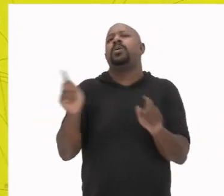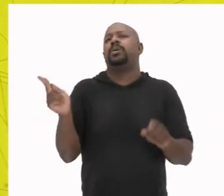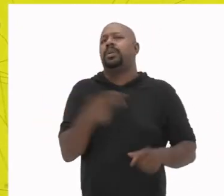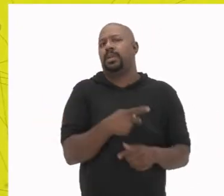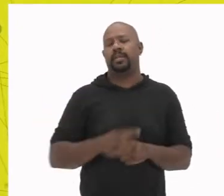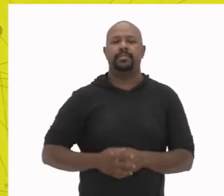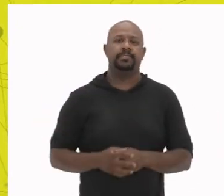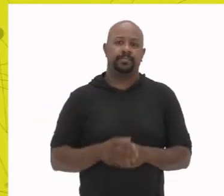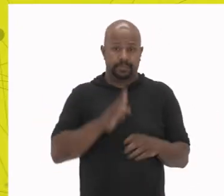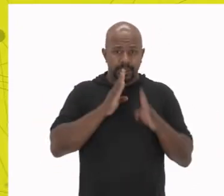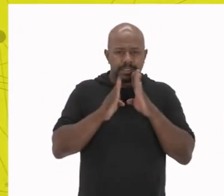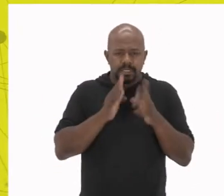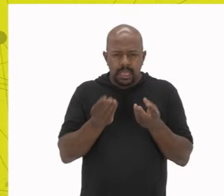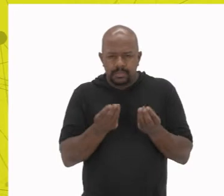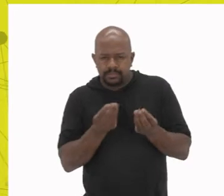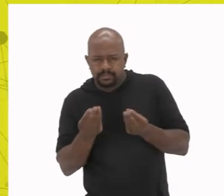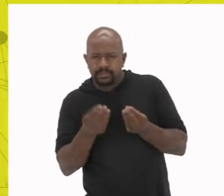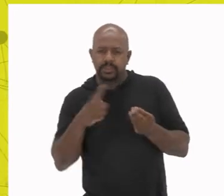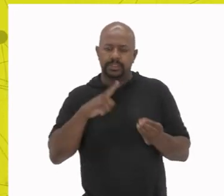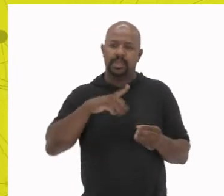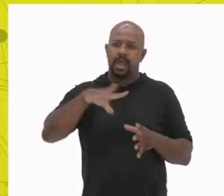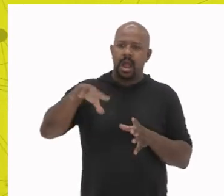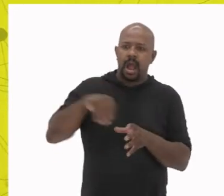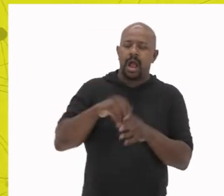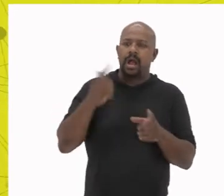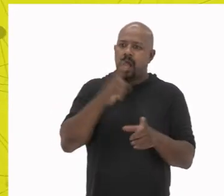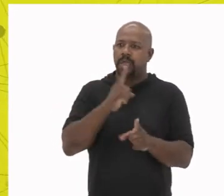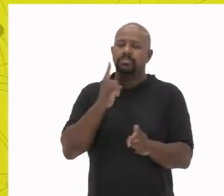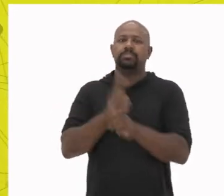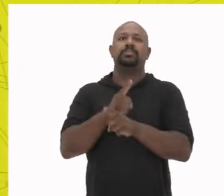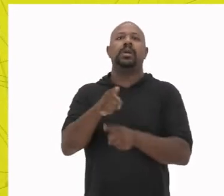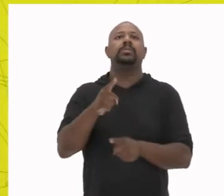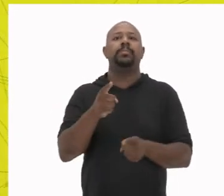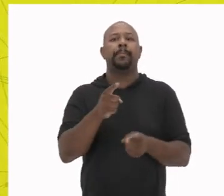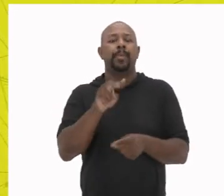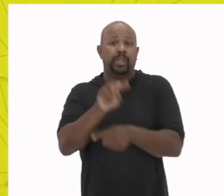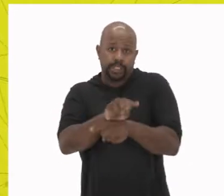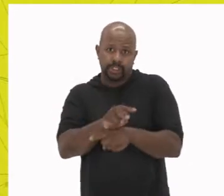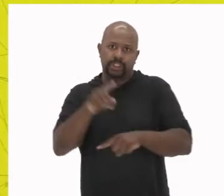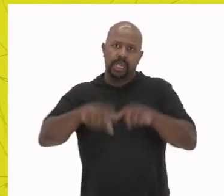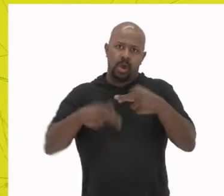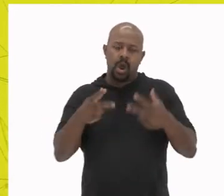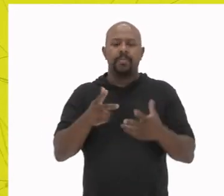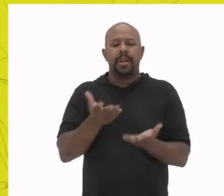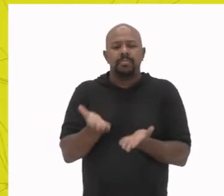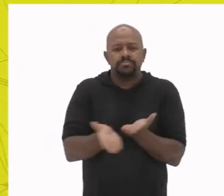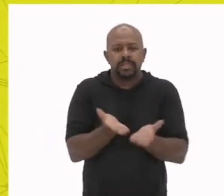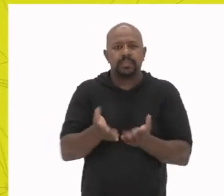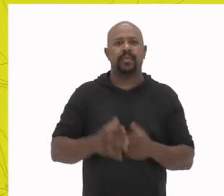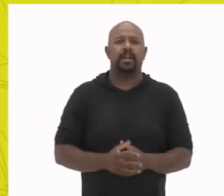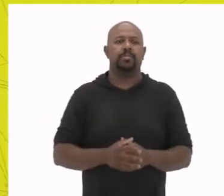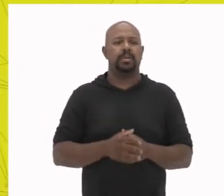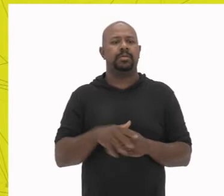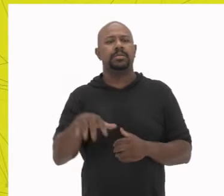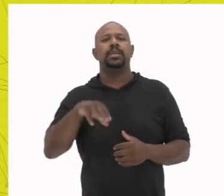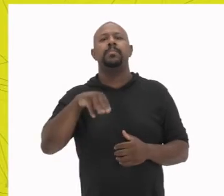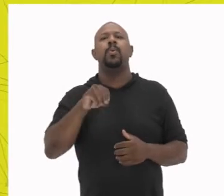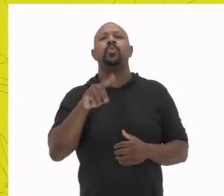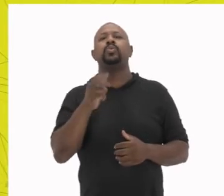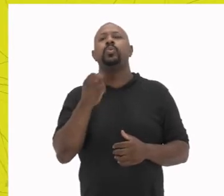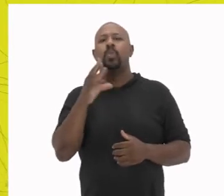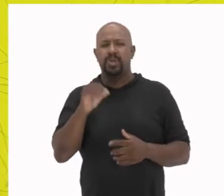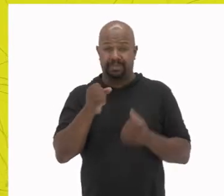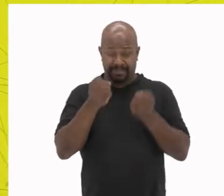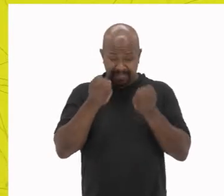suas causas, além de conhecer as medidas que estão ao seu alcance para proteger a obra e preservá-la. Para o manuseio